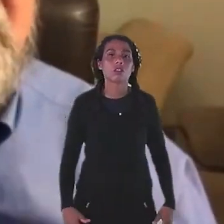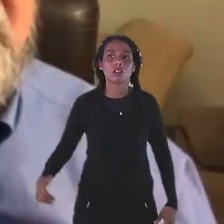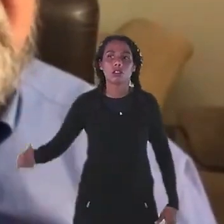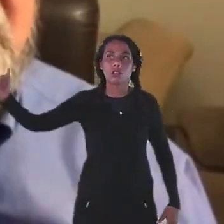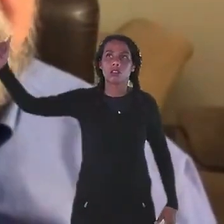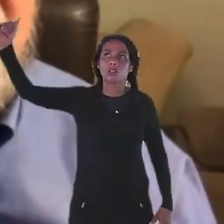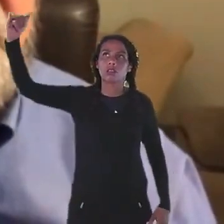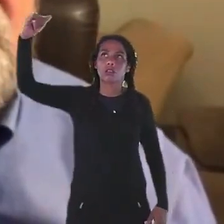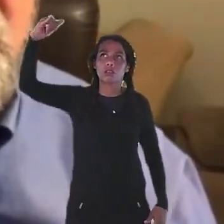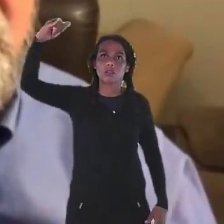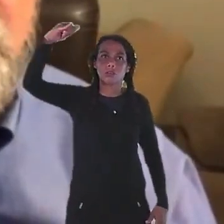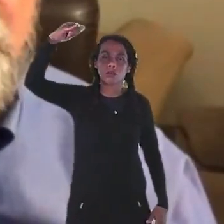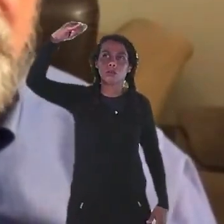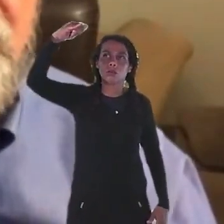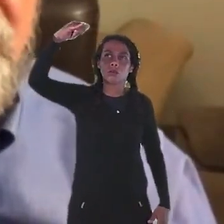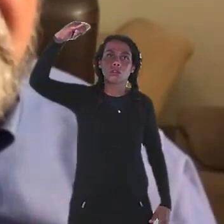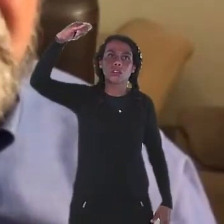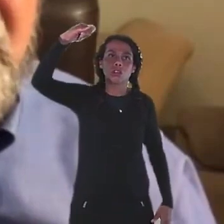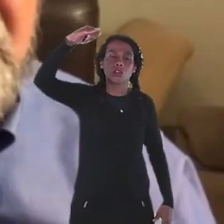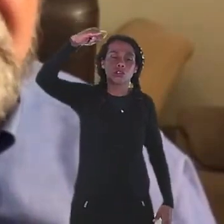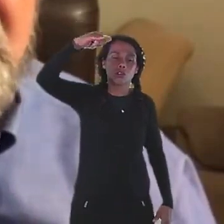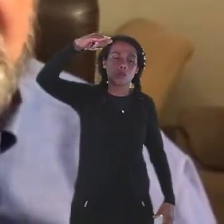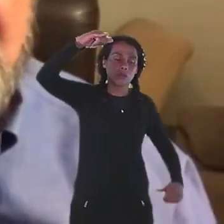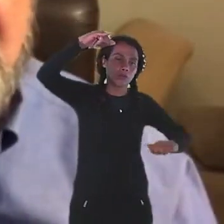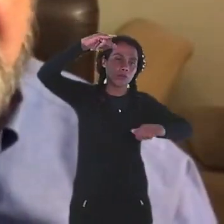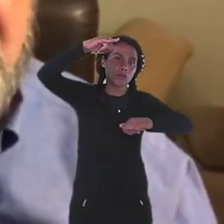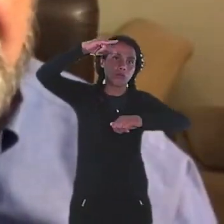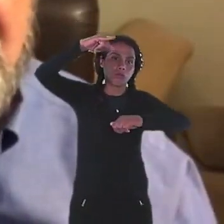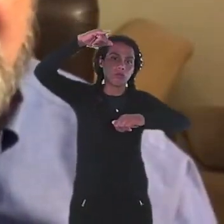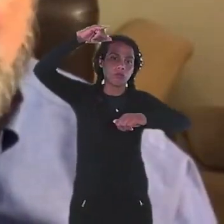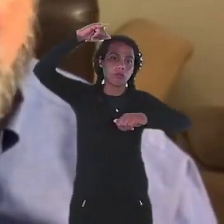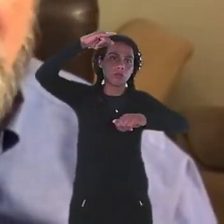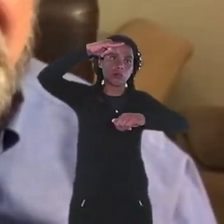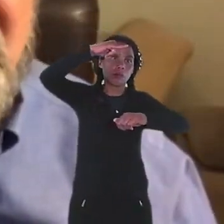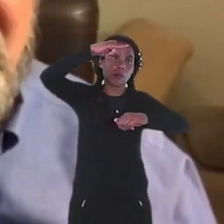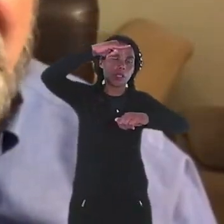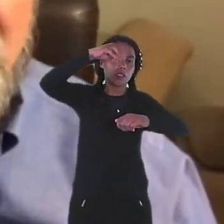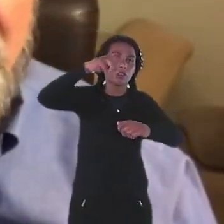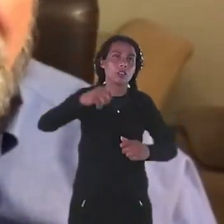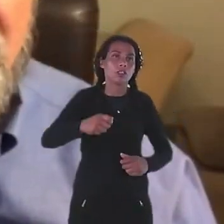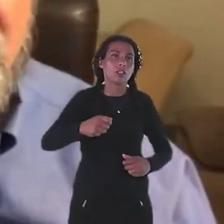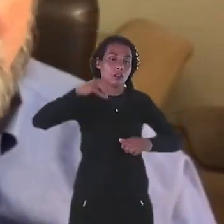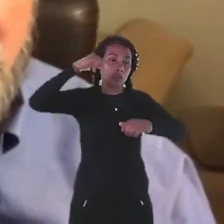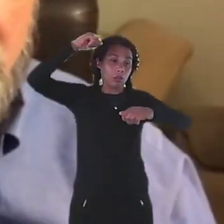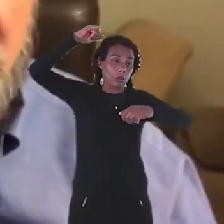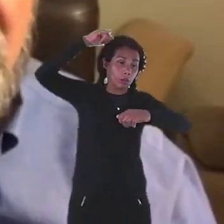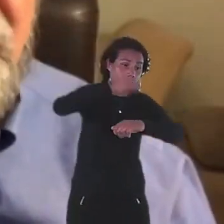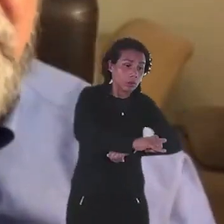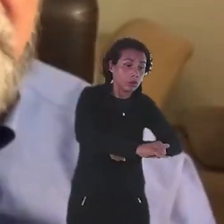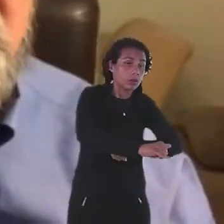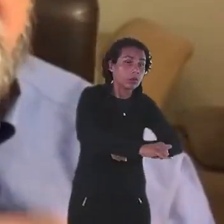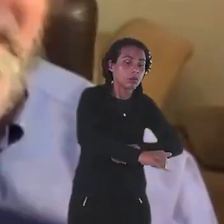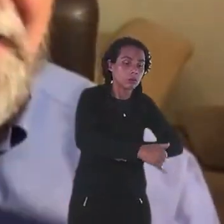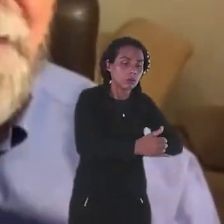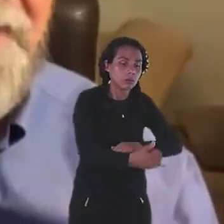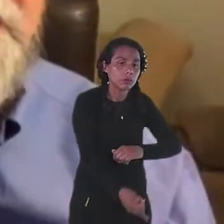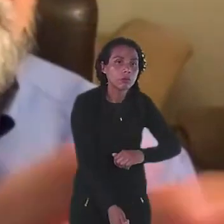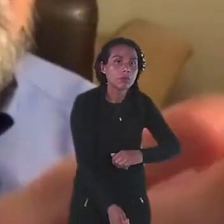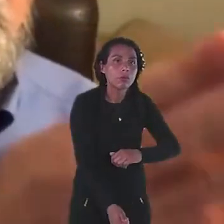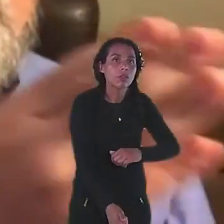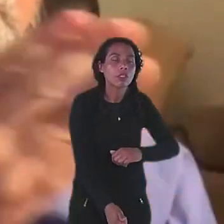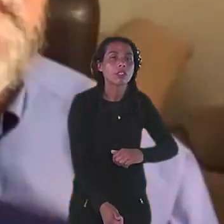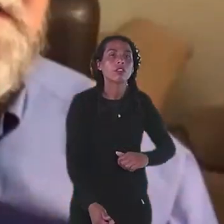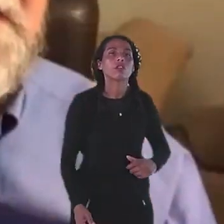caiu, né, perto do aeroporto de Kigali, como as rádios Hutus que tinham